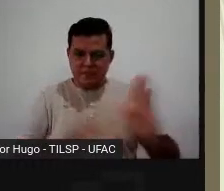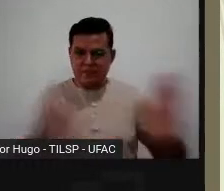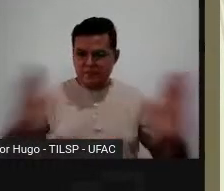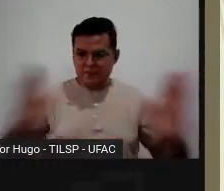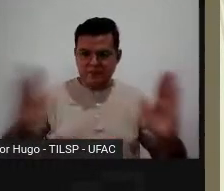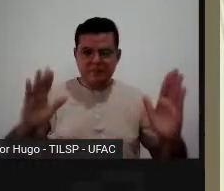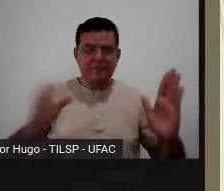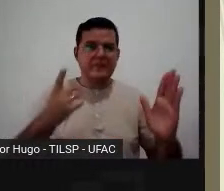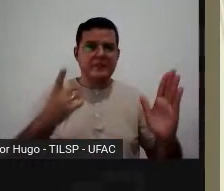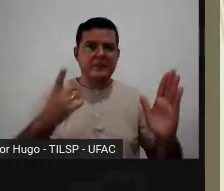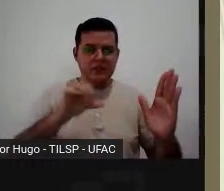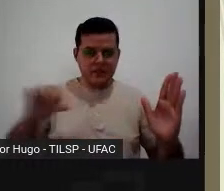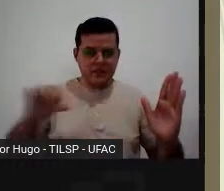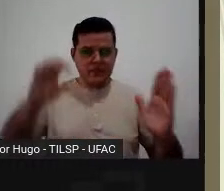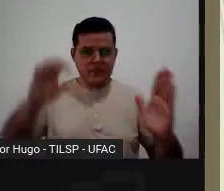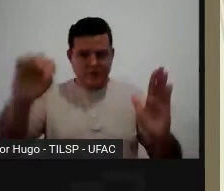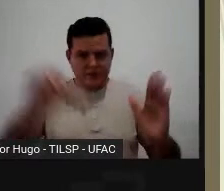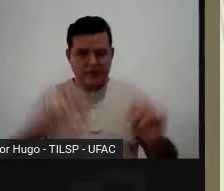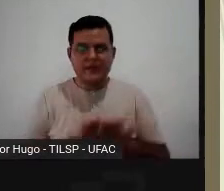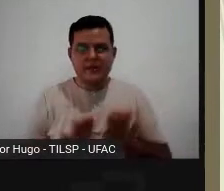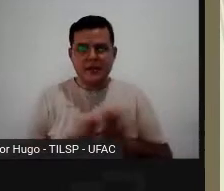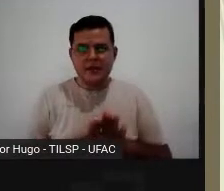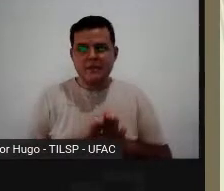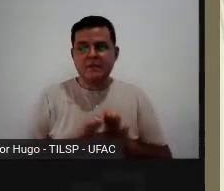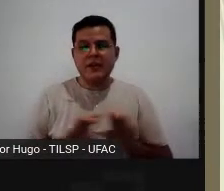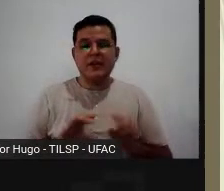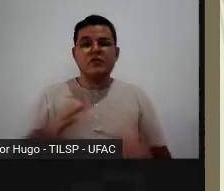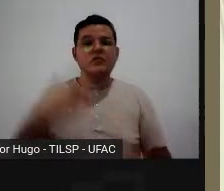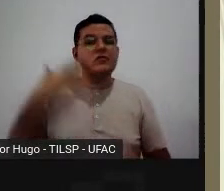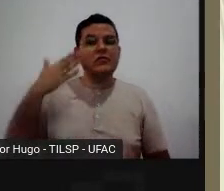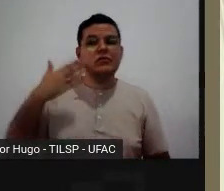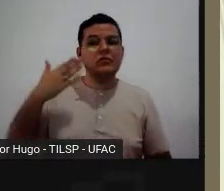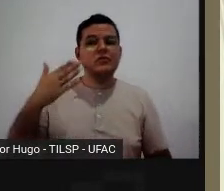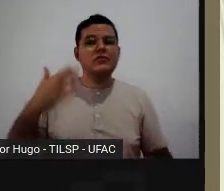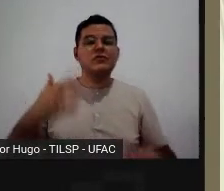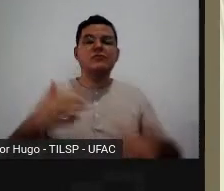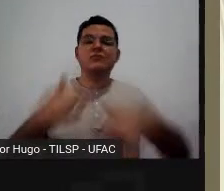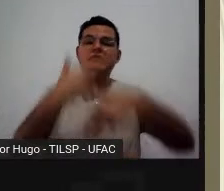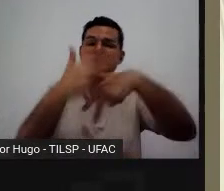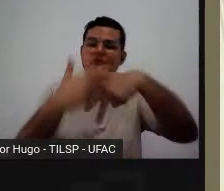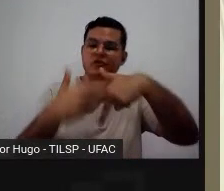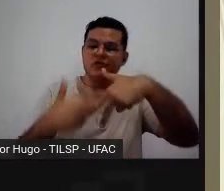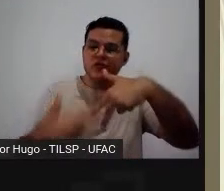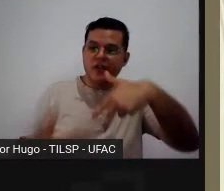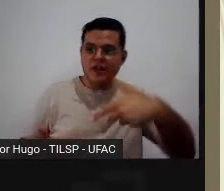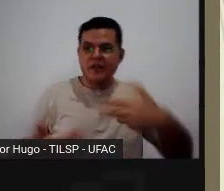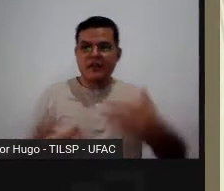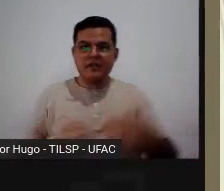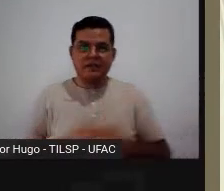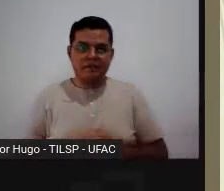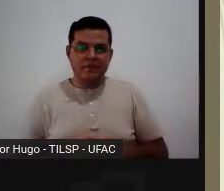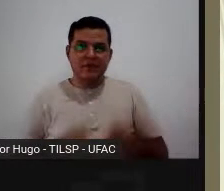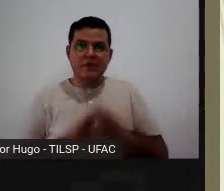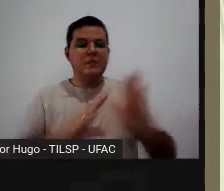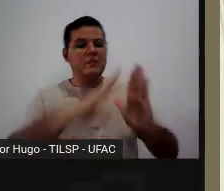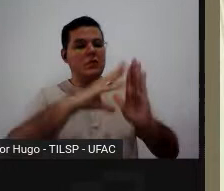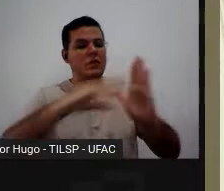-discursivo, os estudos do gênero, o modelo de aculturação de gêneros ainda invocado, o modelo de habilidades,